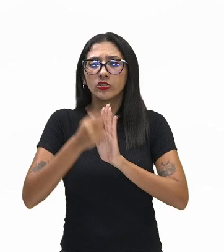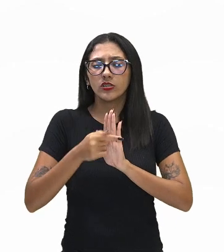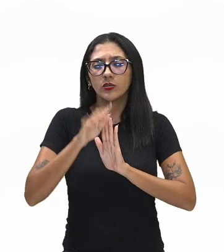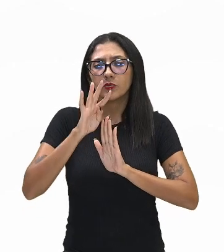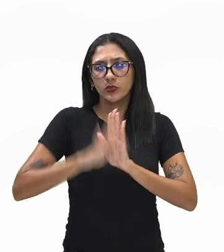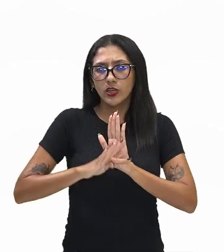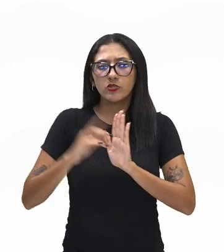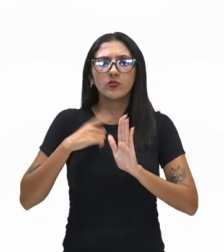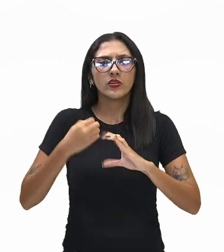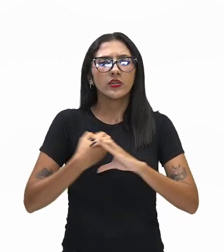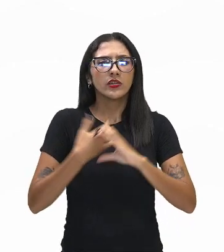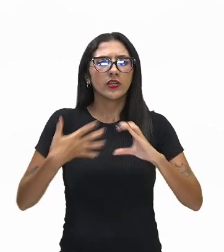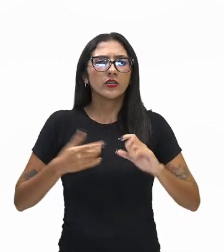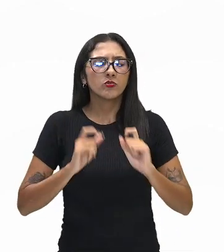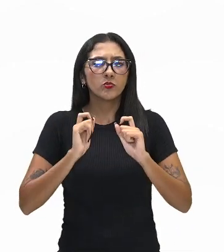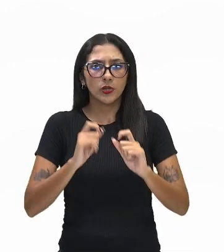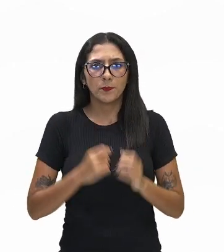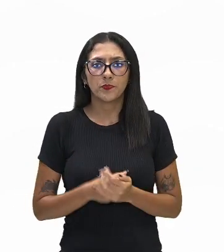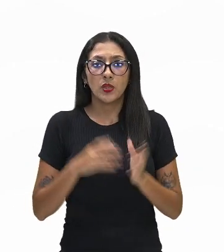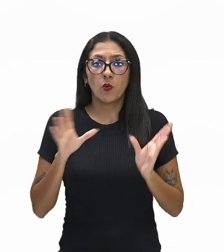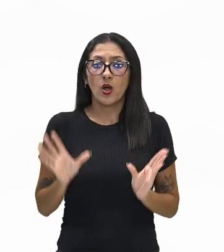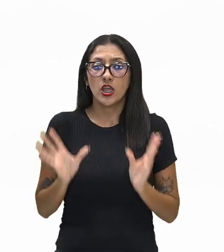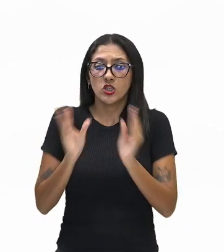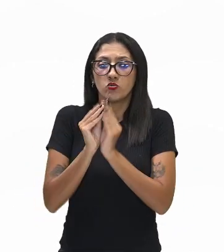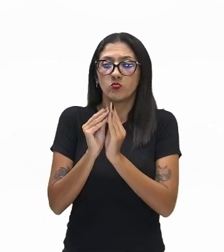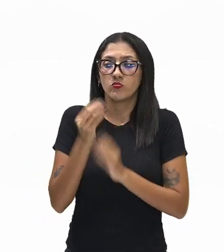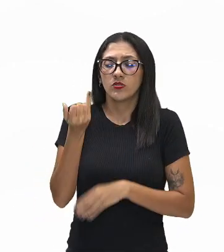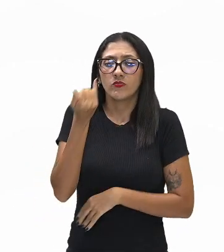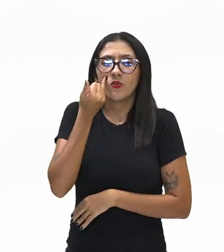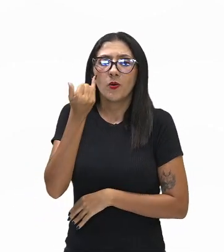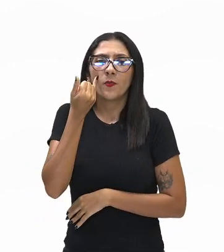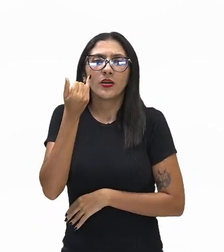como resumo informativo e